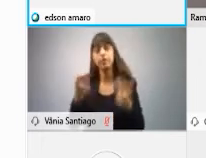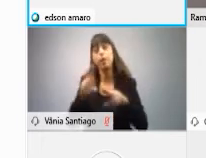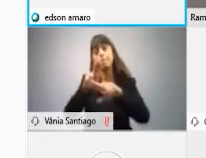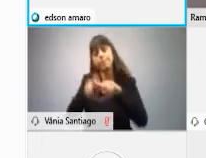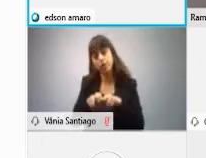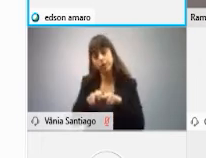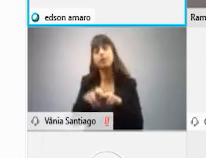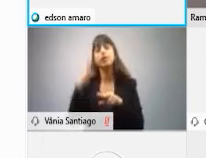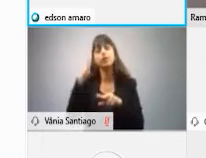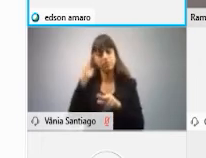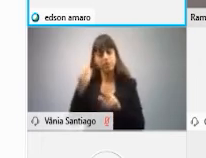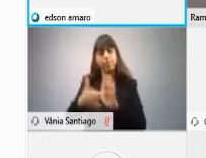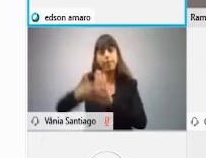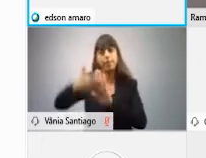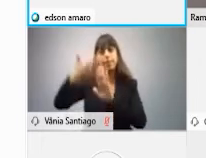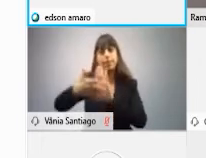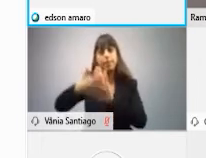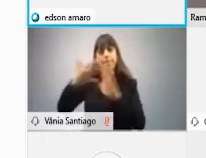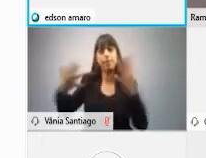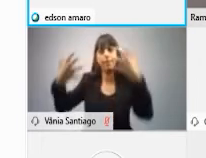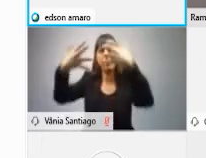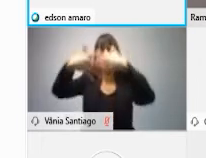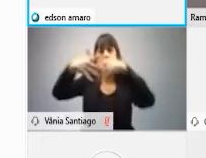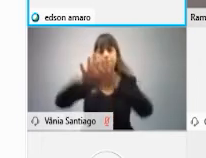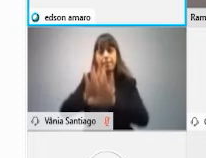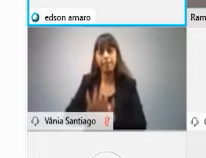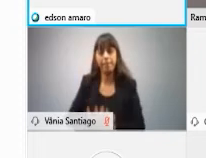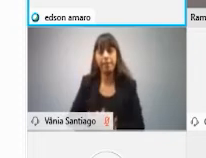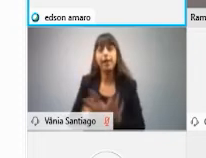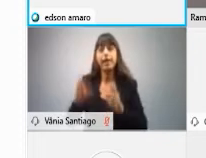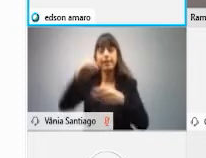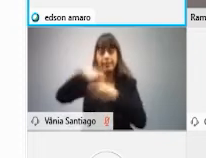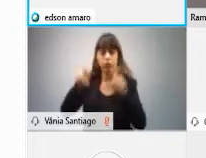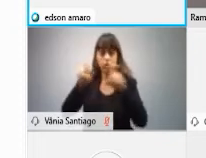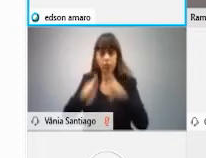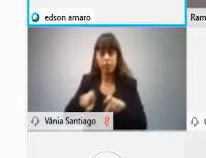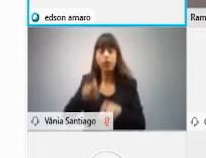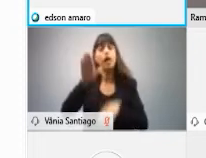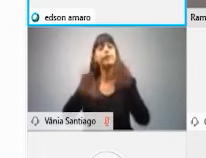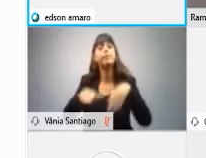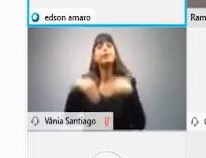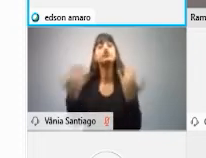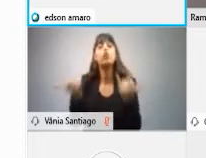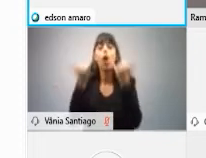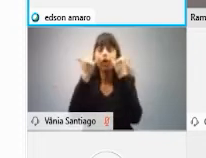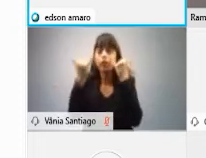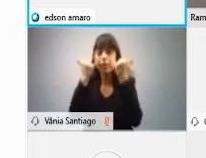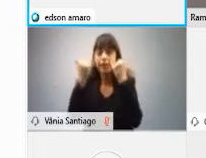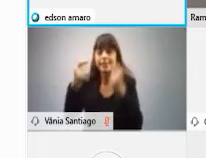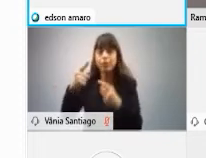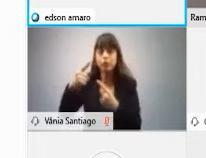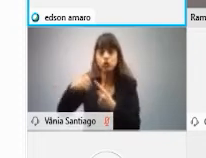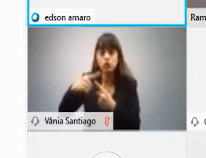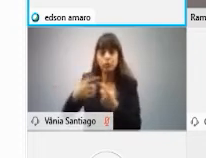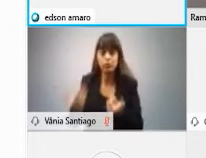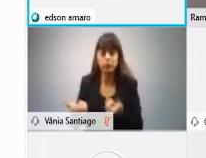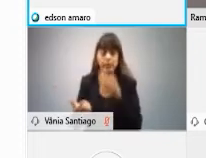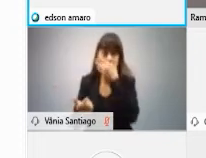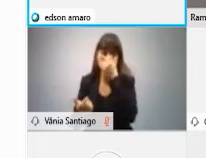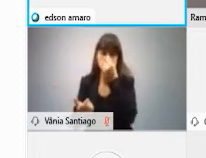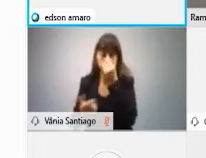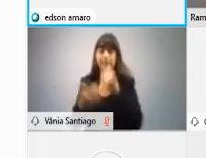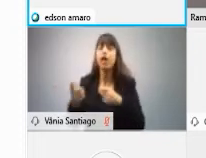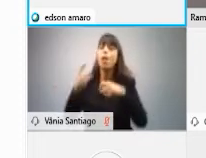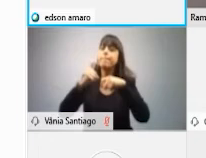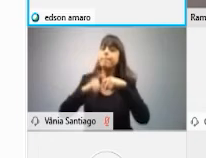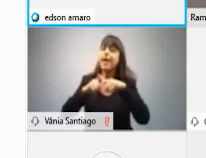novo, muito relacionados com o tipo e complexidade de informação que a gente tem hoje. Então, o médico, no meio desse cenário inteiro,